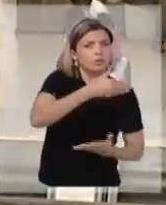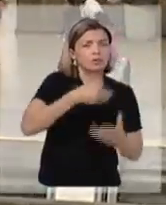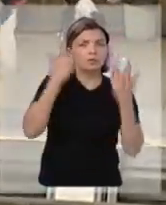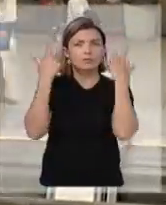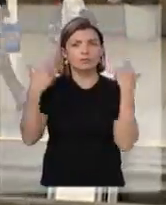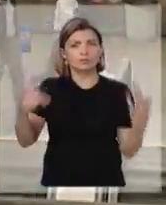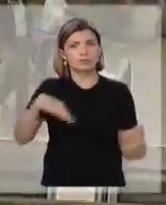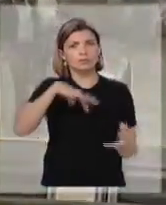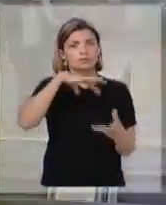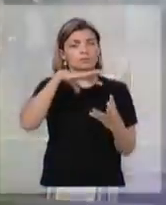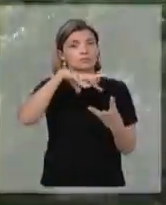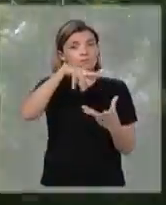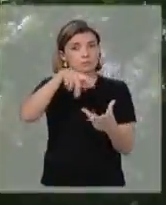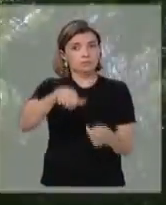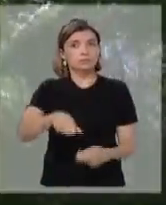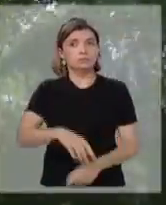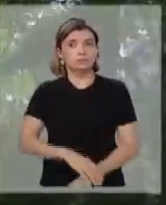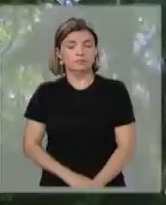natureza.